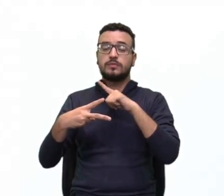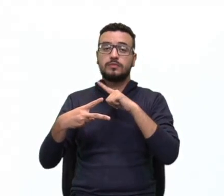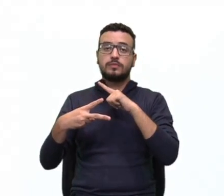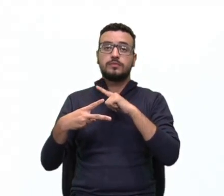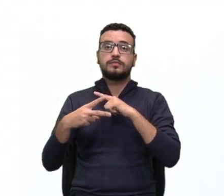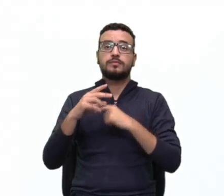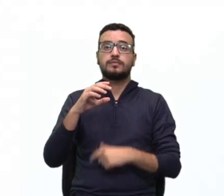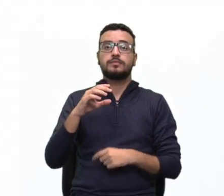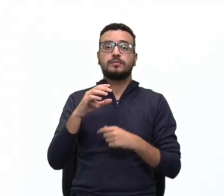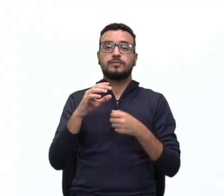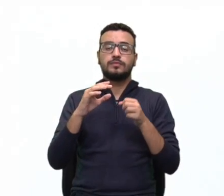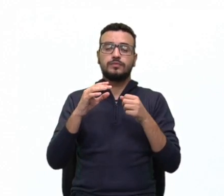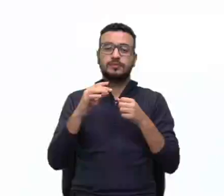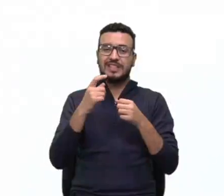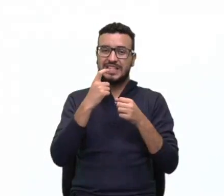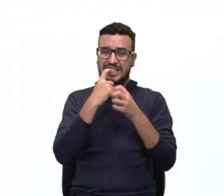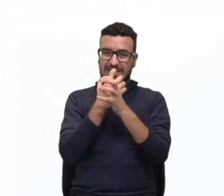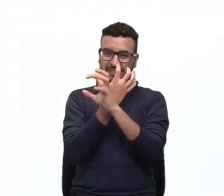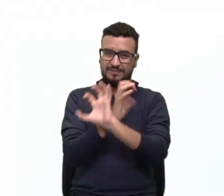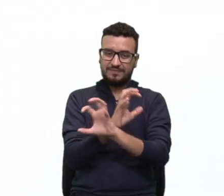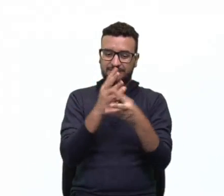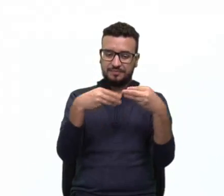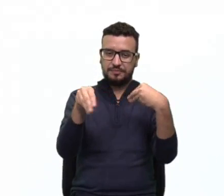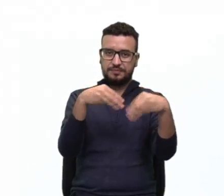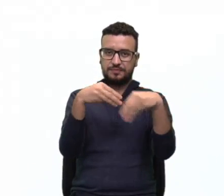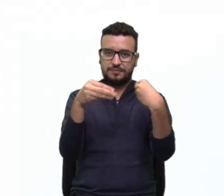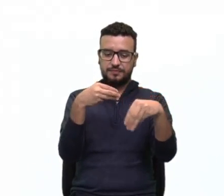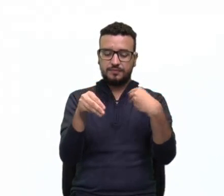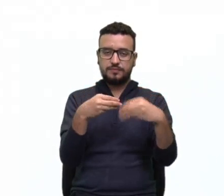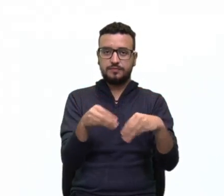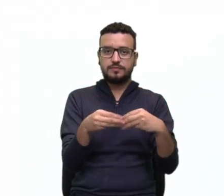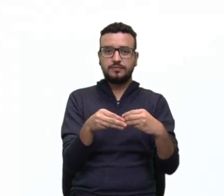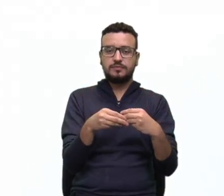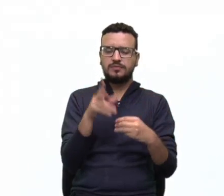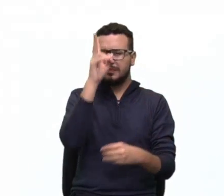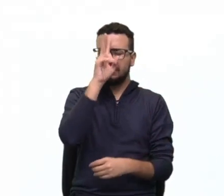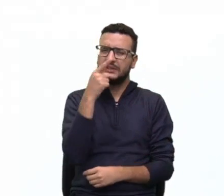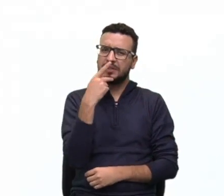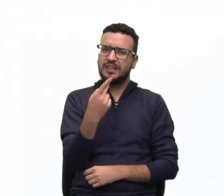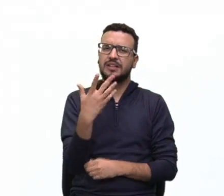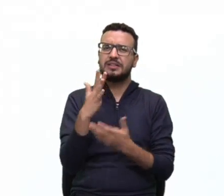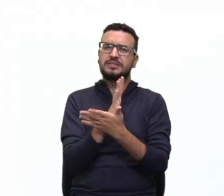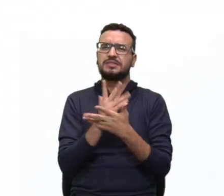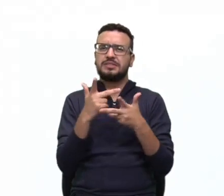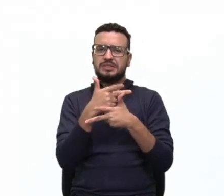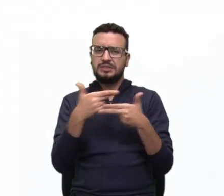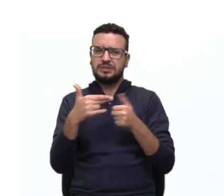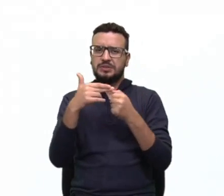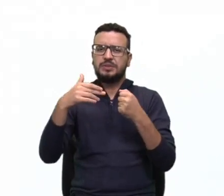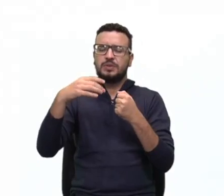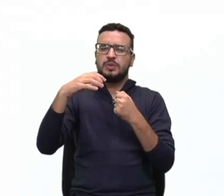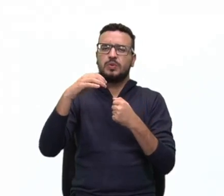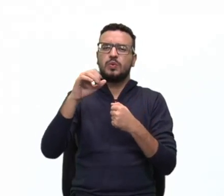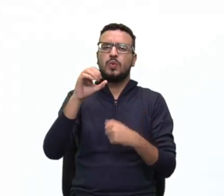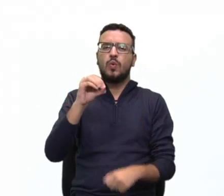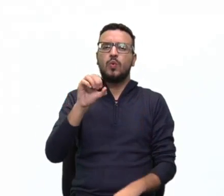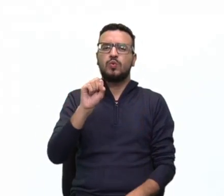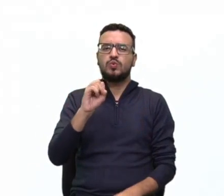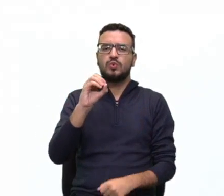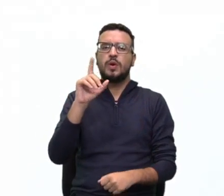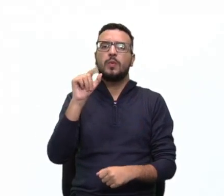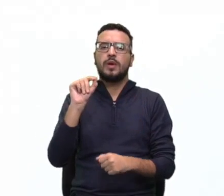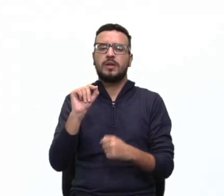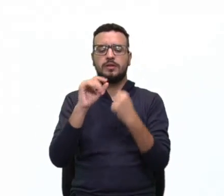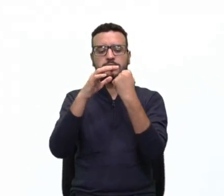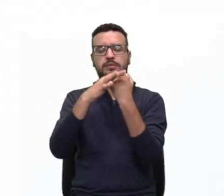Então, lembra que eu falei para vocês na aula passada sobre algumas estruturas no osso e eu falei que uma era a epífise